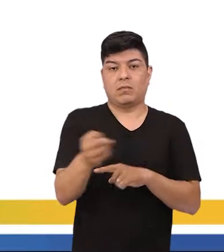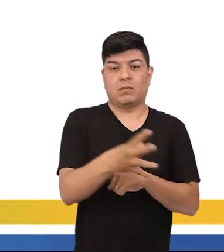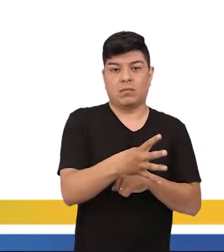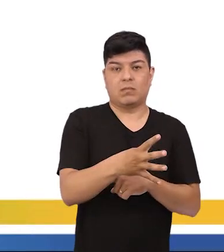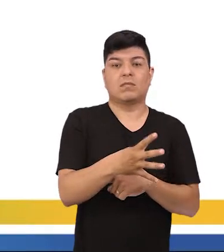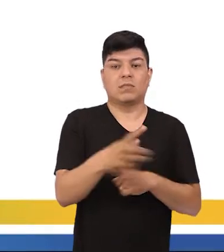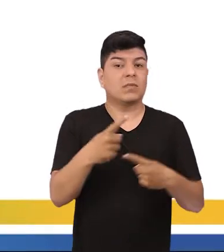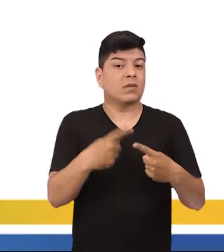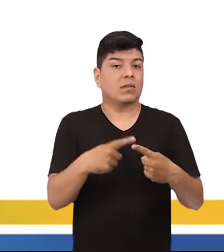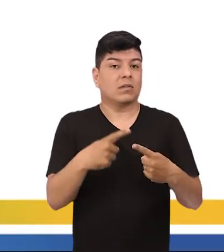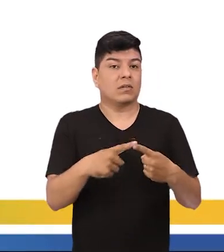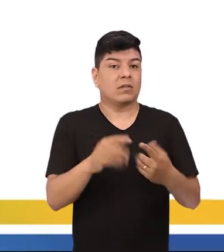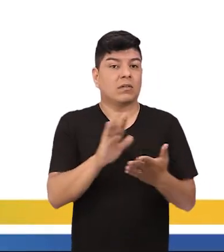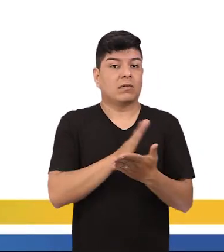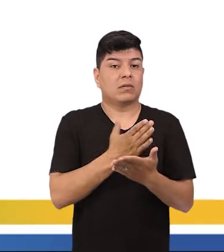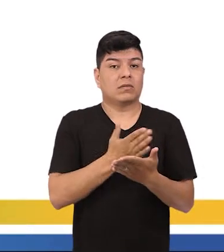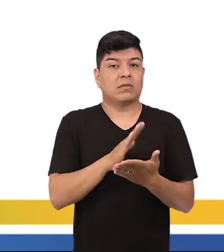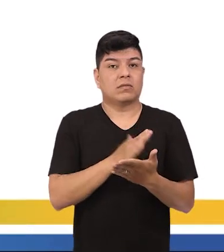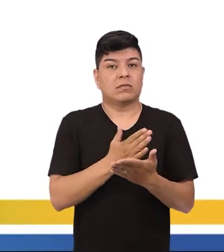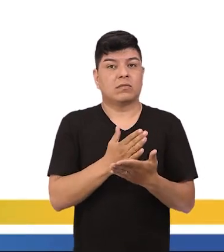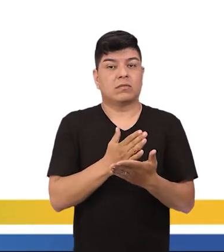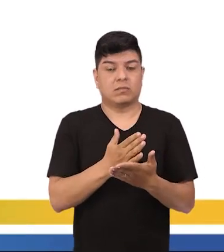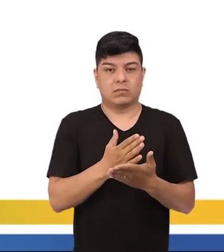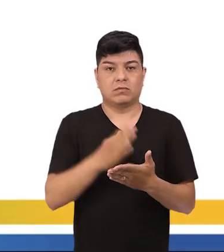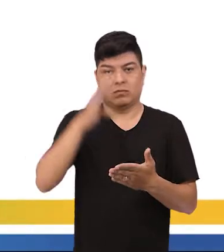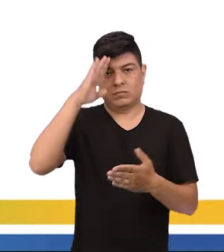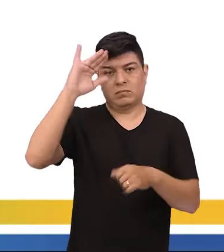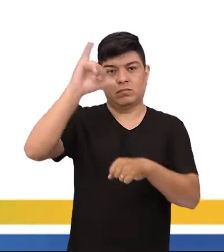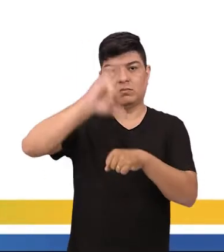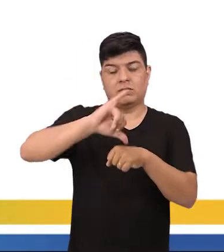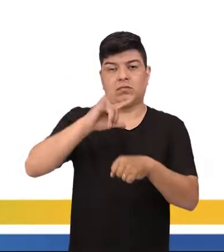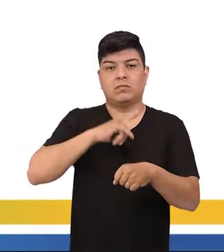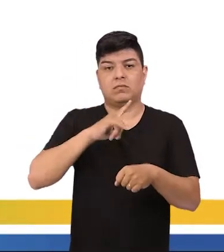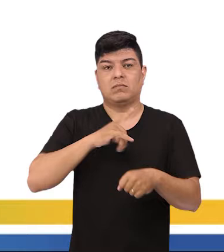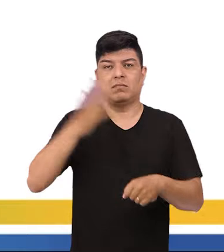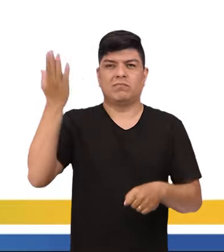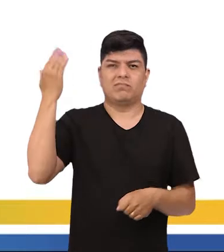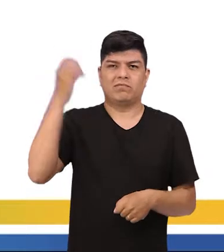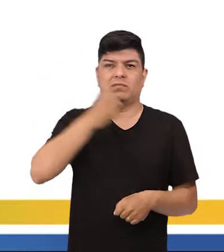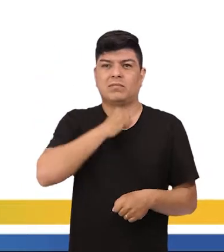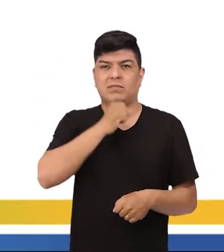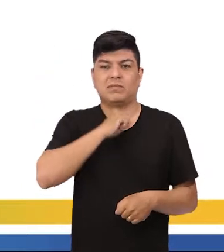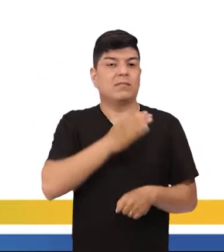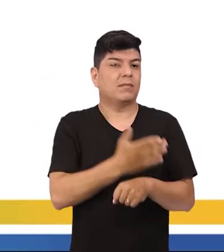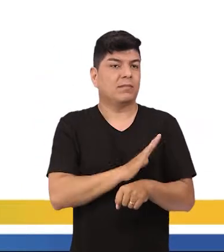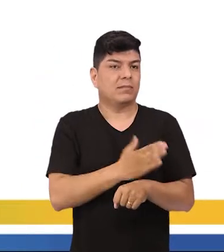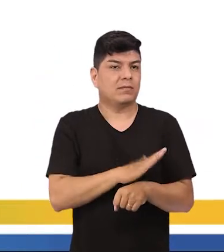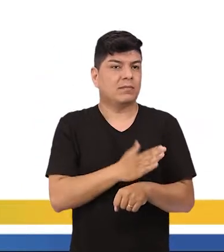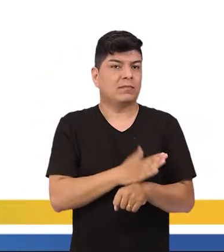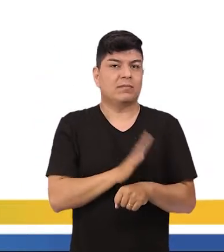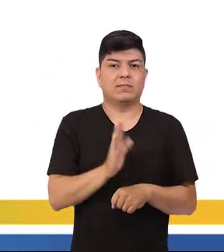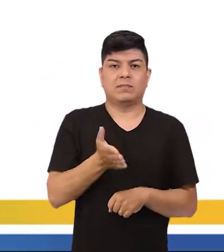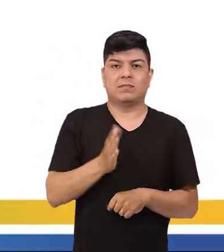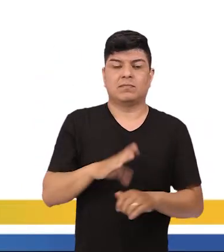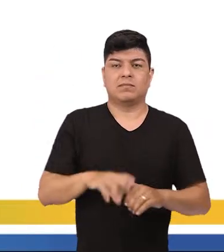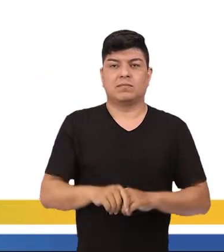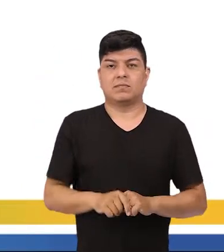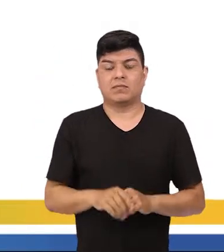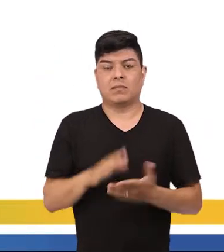colônias modernas? Porque algumas metrópoles, elas tinham umas colônias antigas que já praticavam, né,